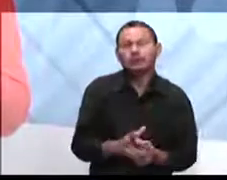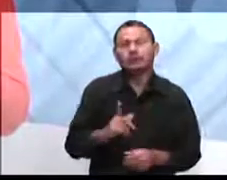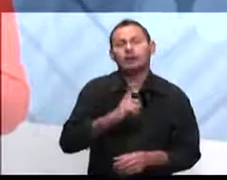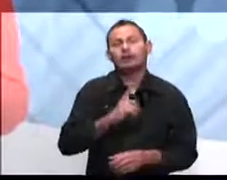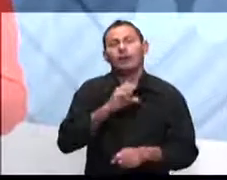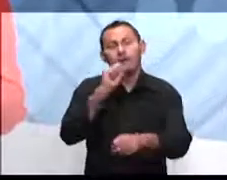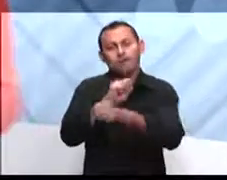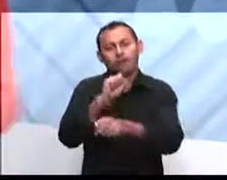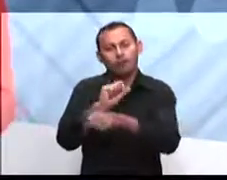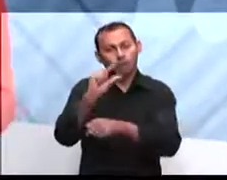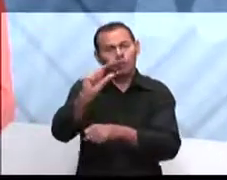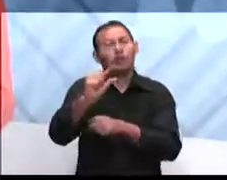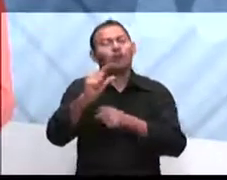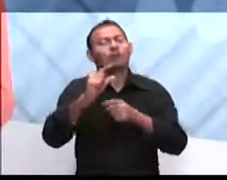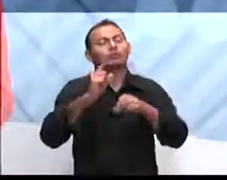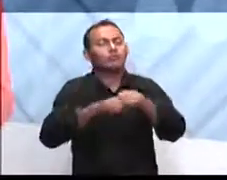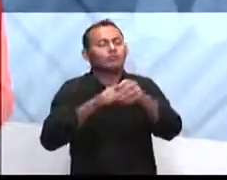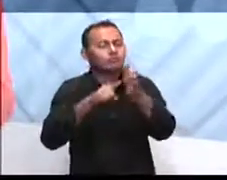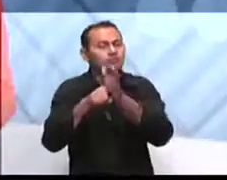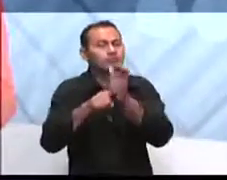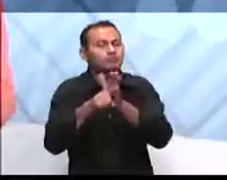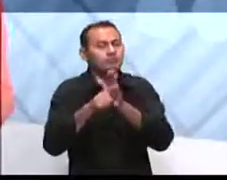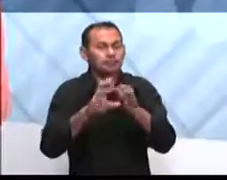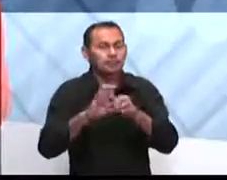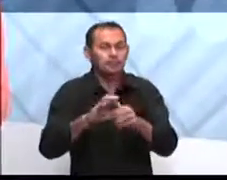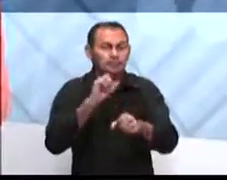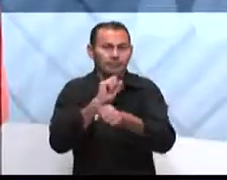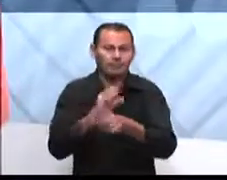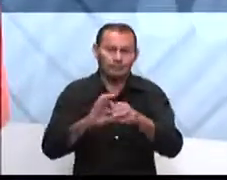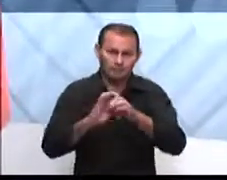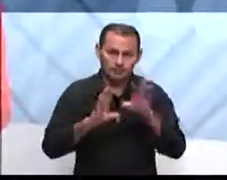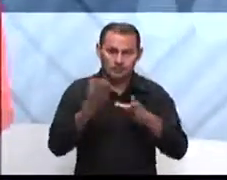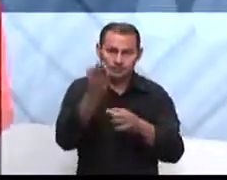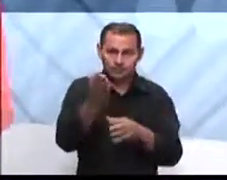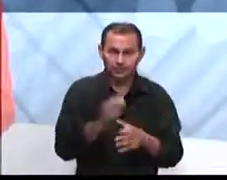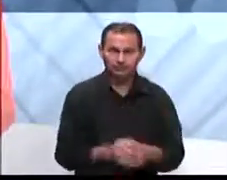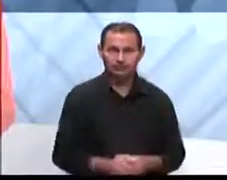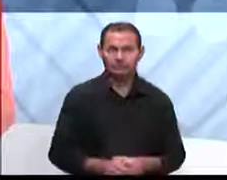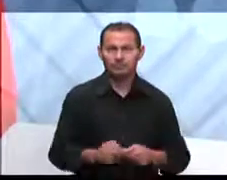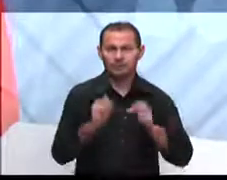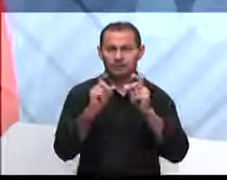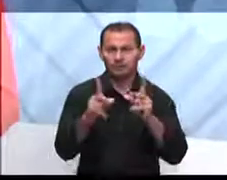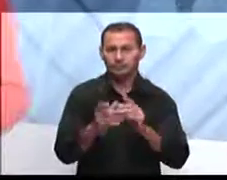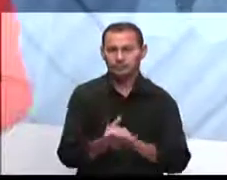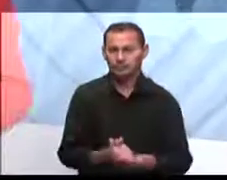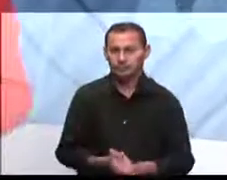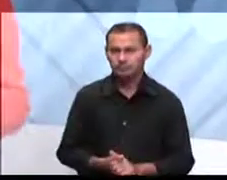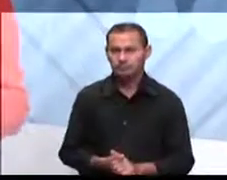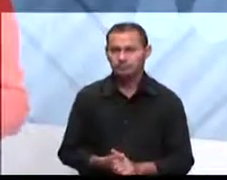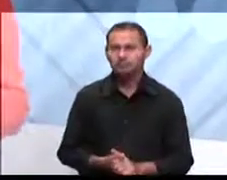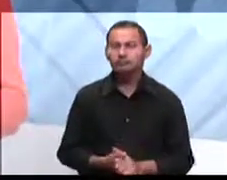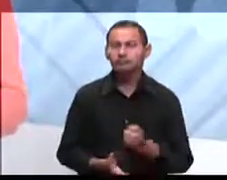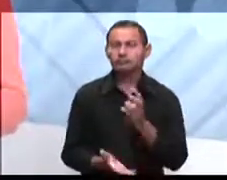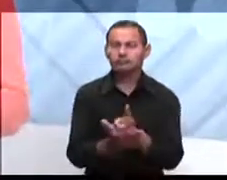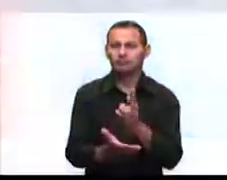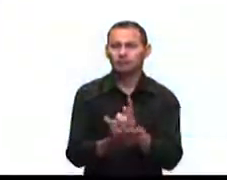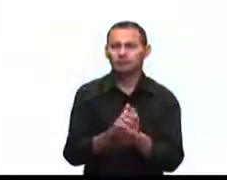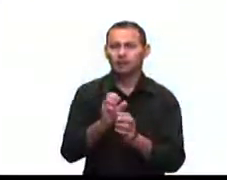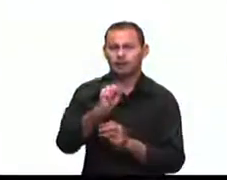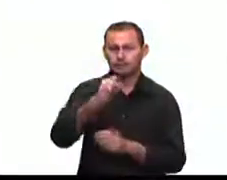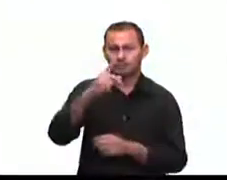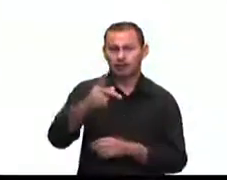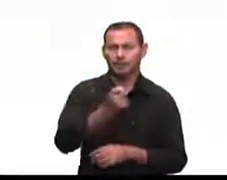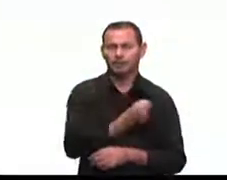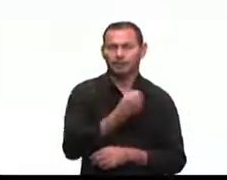teremos ali um momento de interação e fico à disposição de vocês, ok? Então, seguindo ali, situação